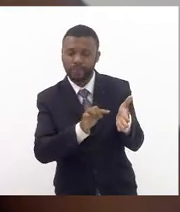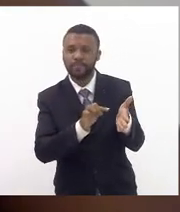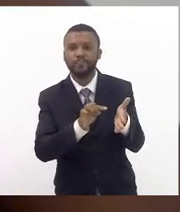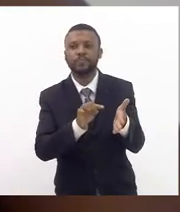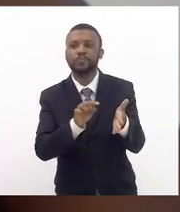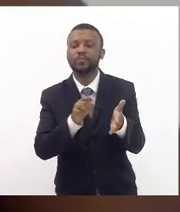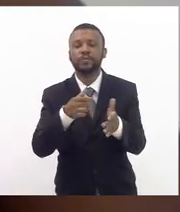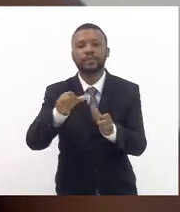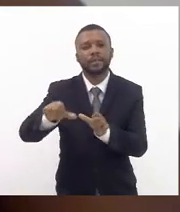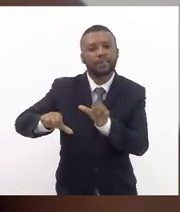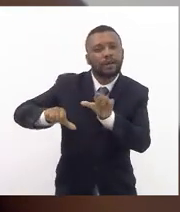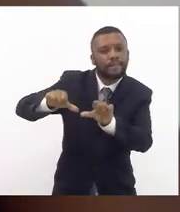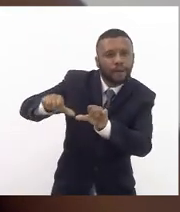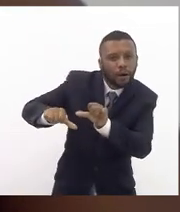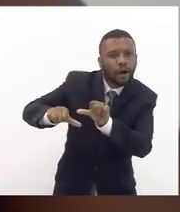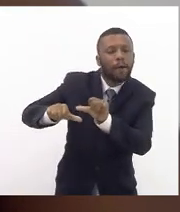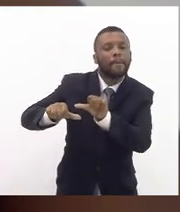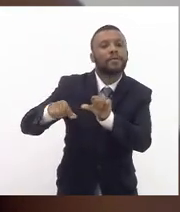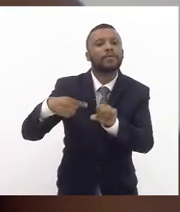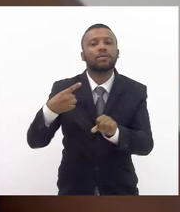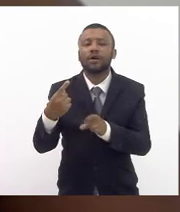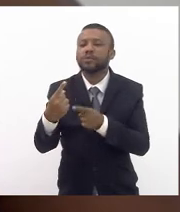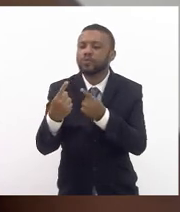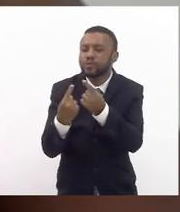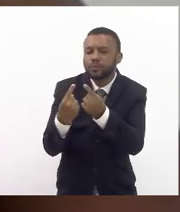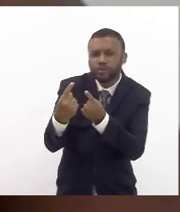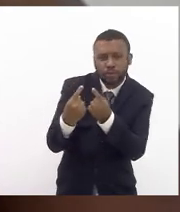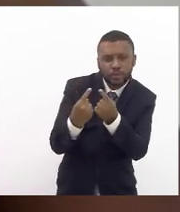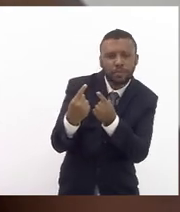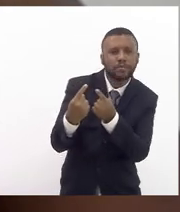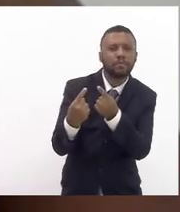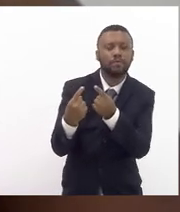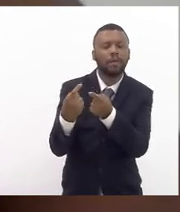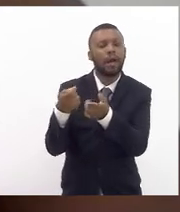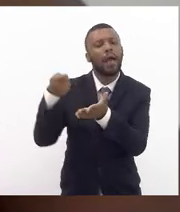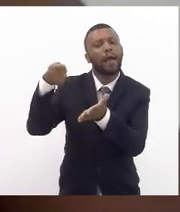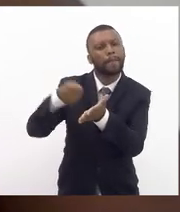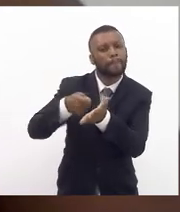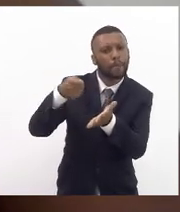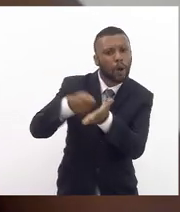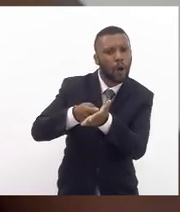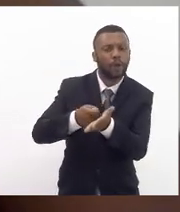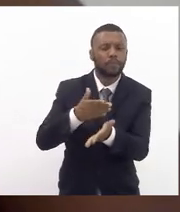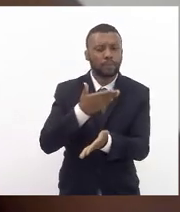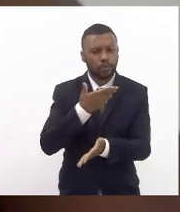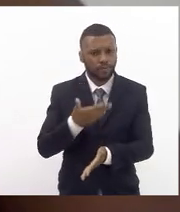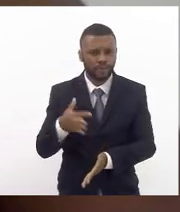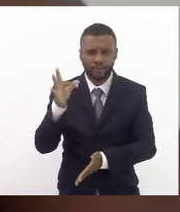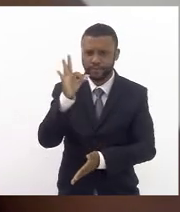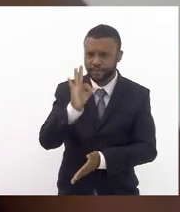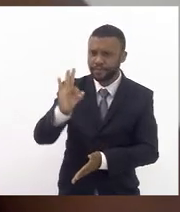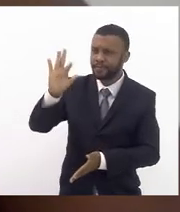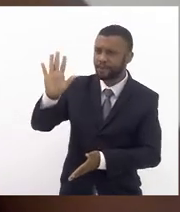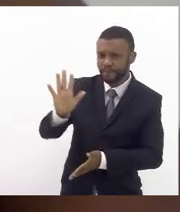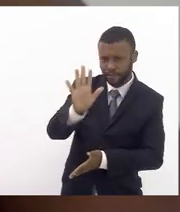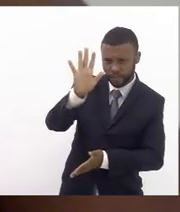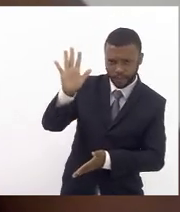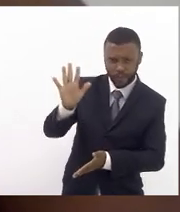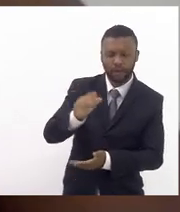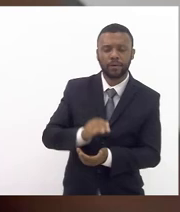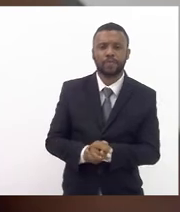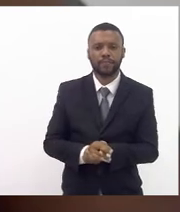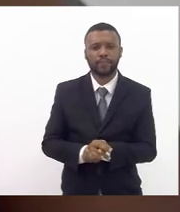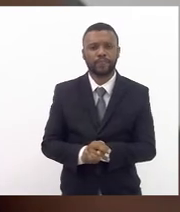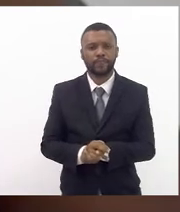das reformas que discutíamos aqui, impostas pelo governo federal, né,